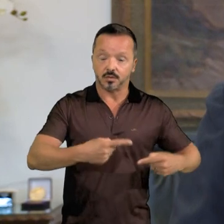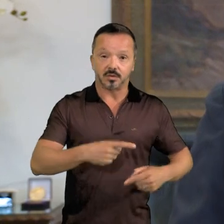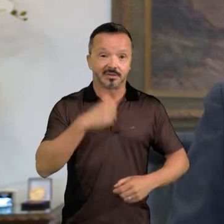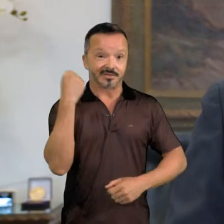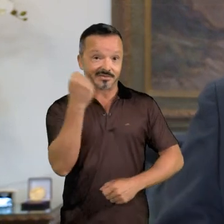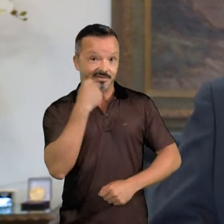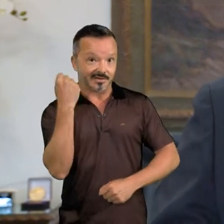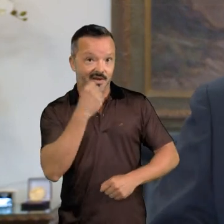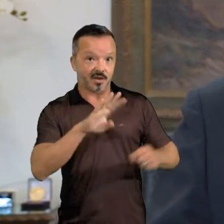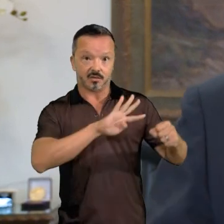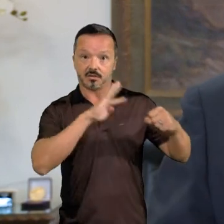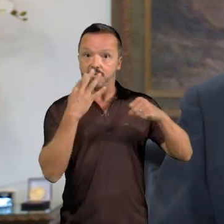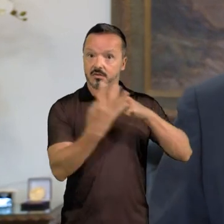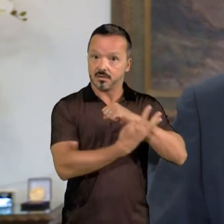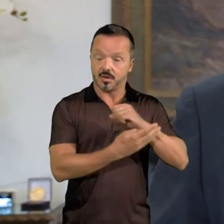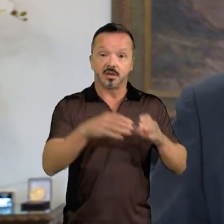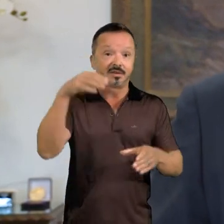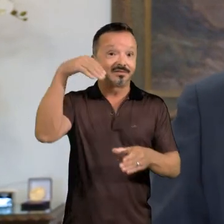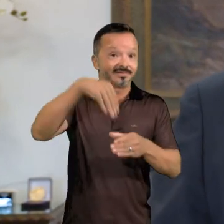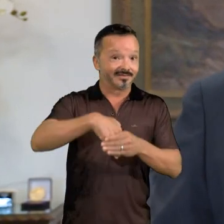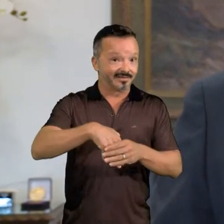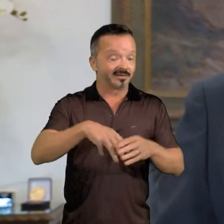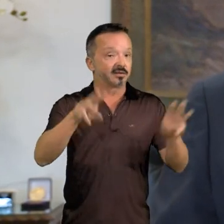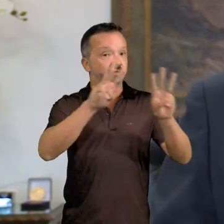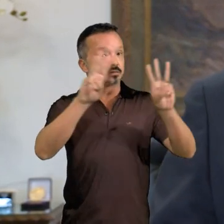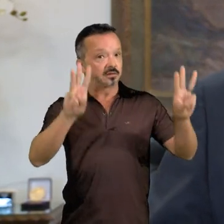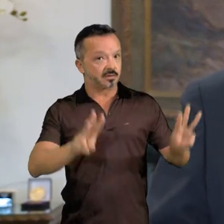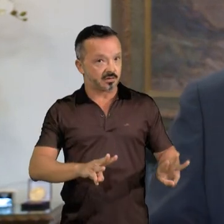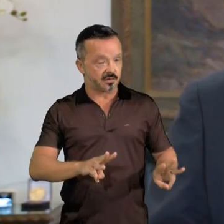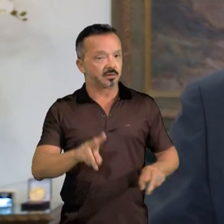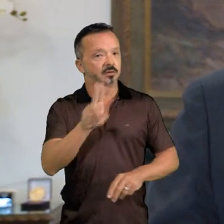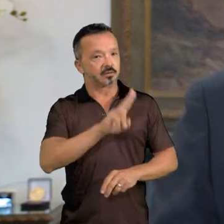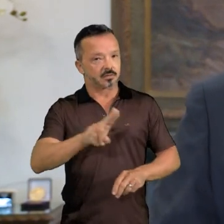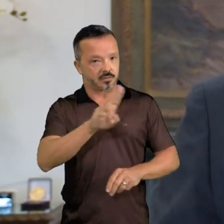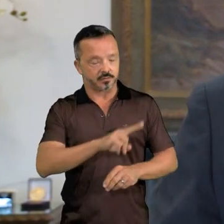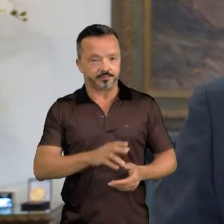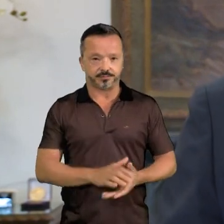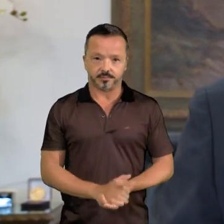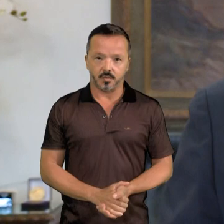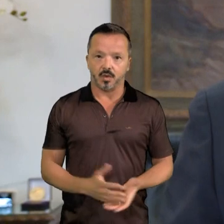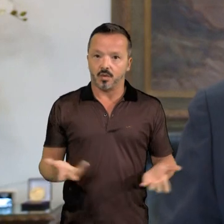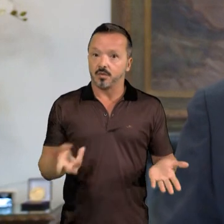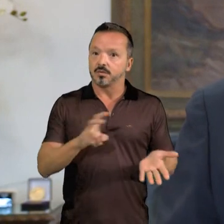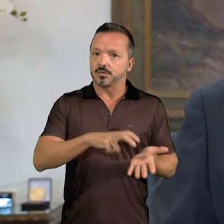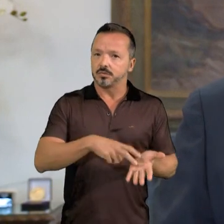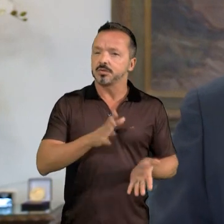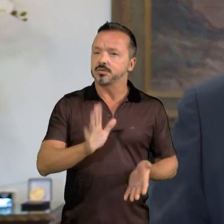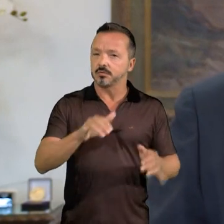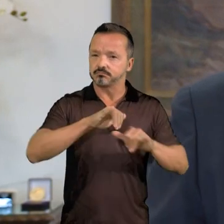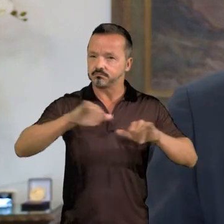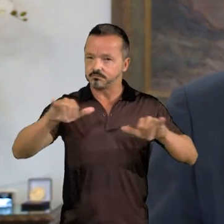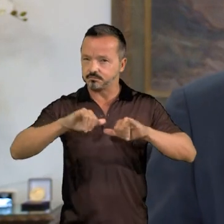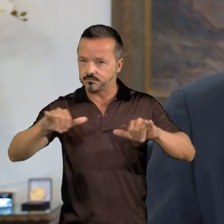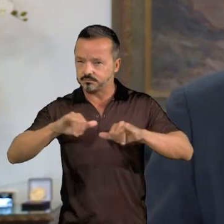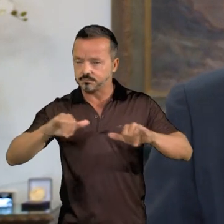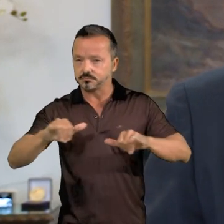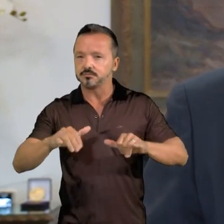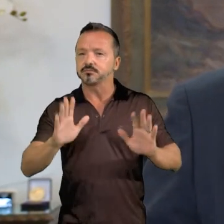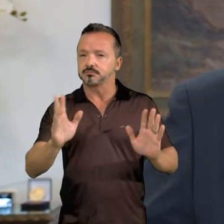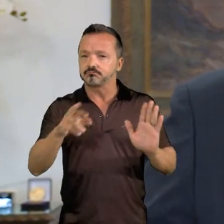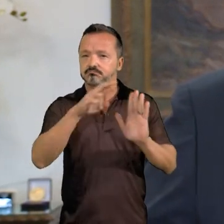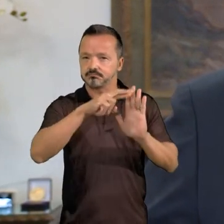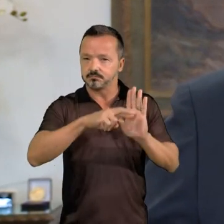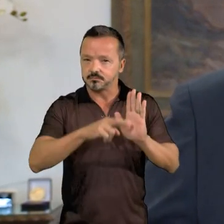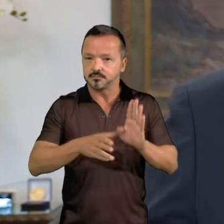do coronavírus dentro do contexto universitário nós hoje de manhã já tínhamos divulgado uma série de providências para nossa comunidade